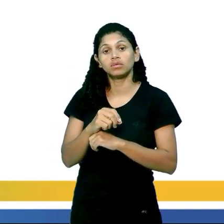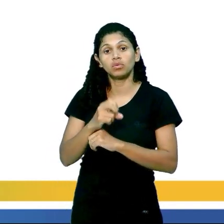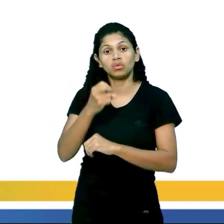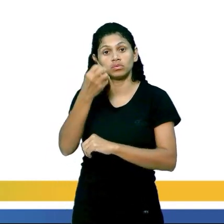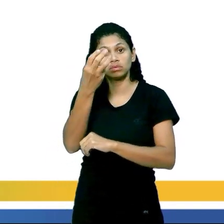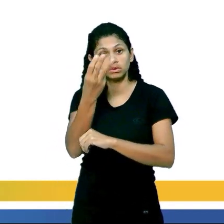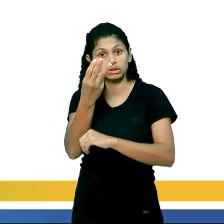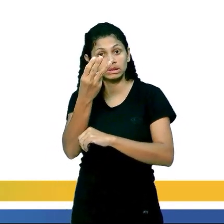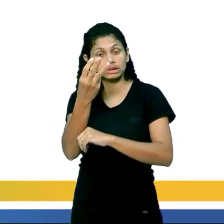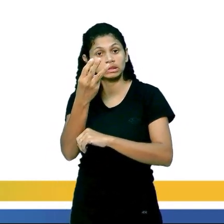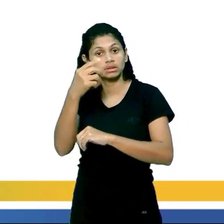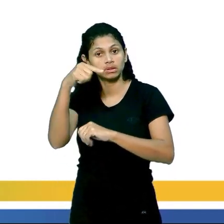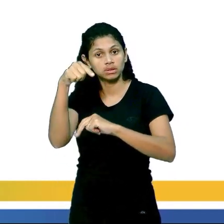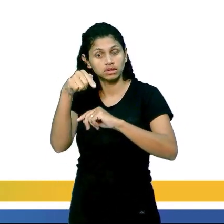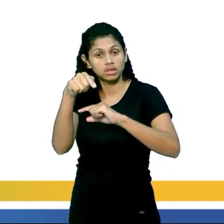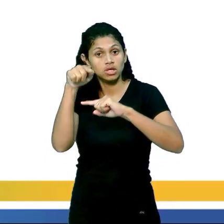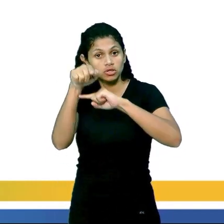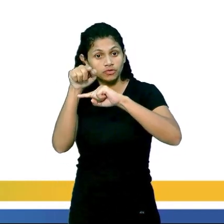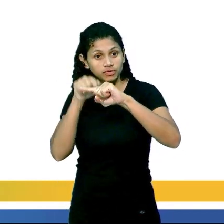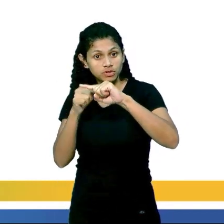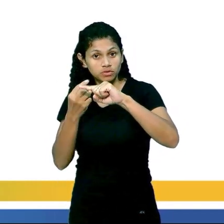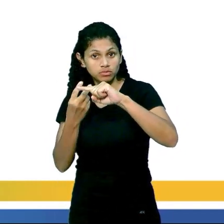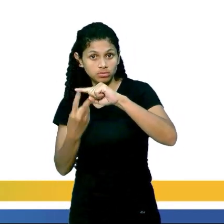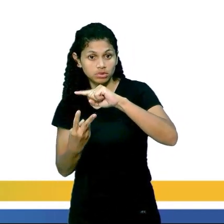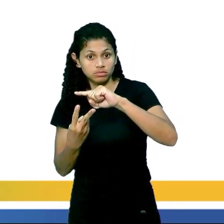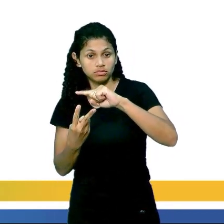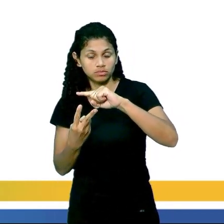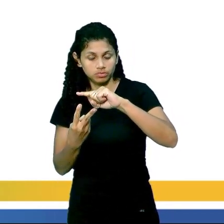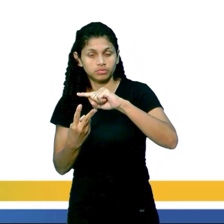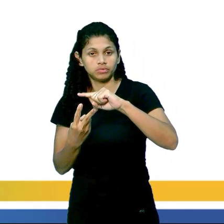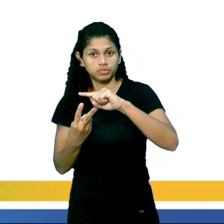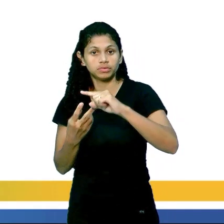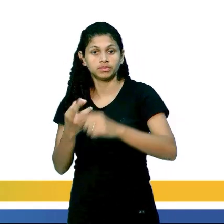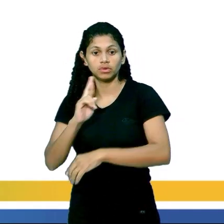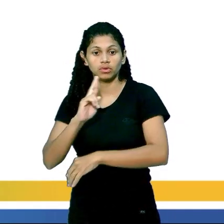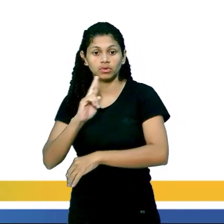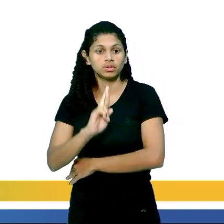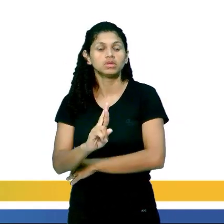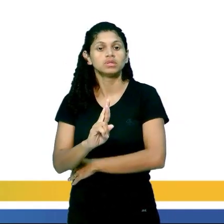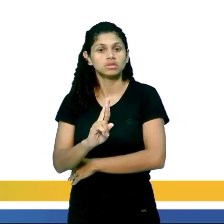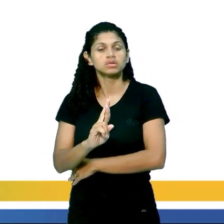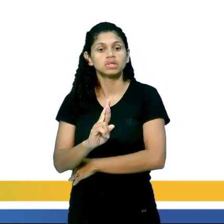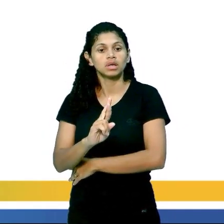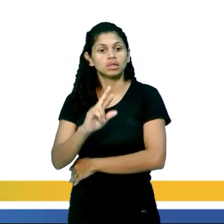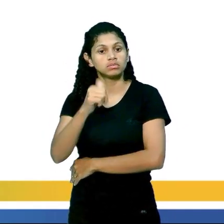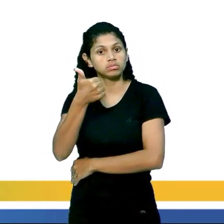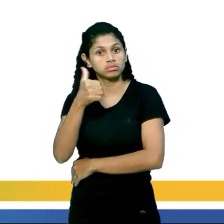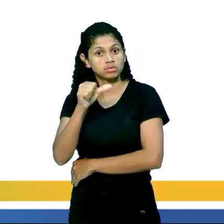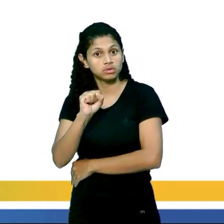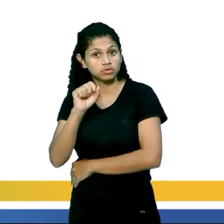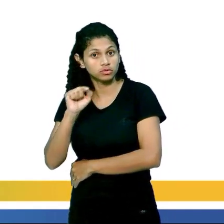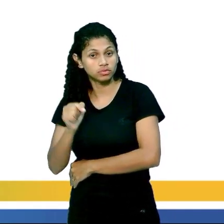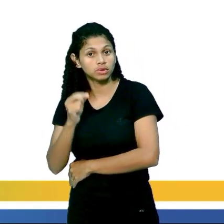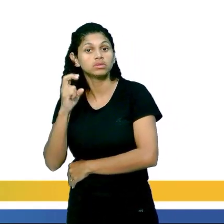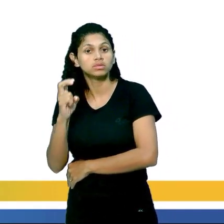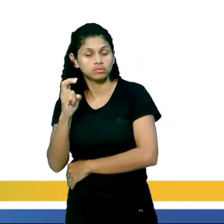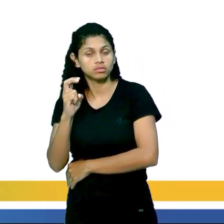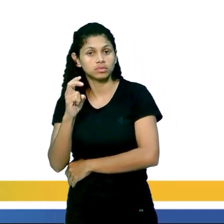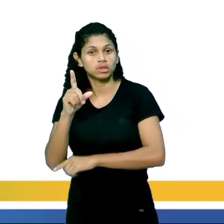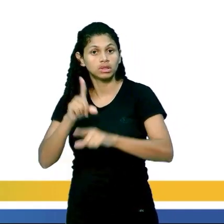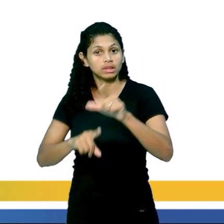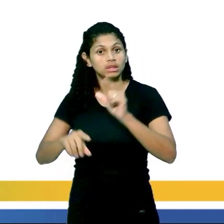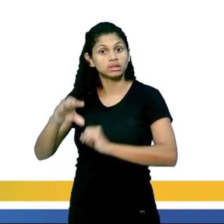a 18,5, ok? Portanto, a alternativa correta é a letra